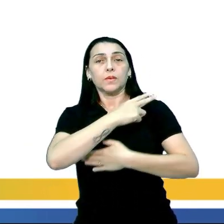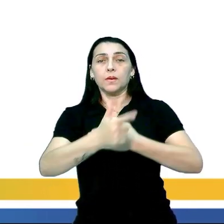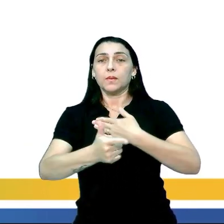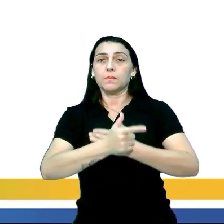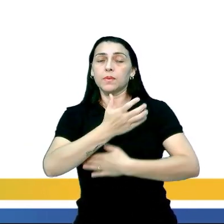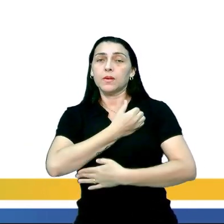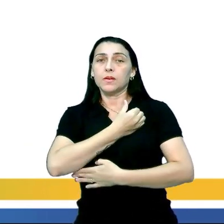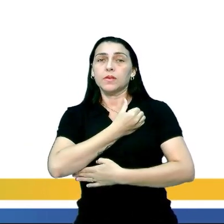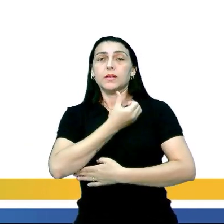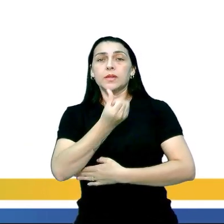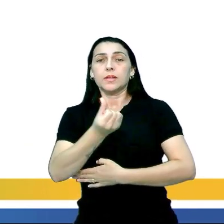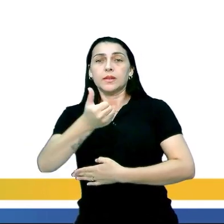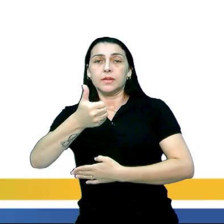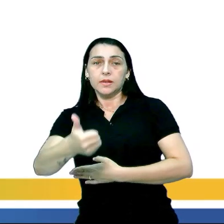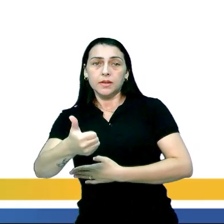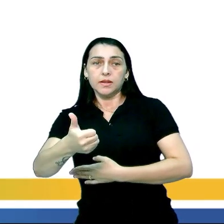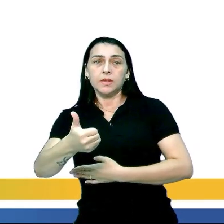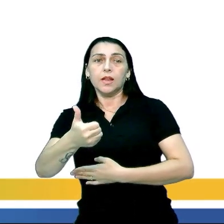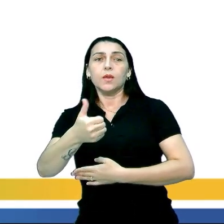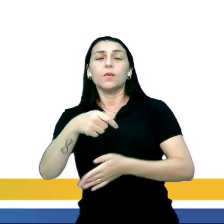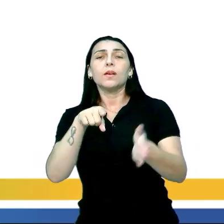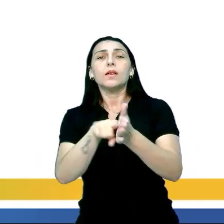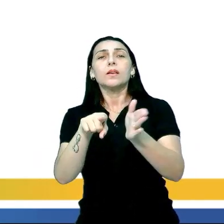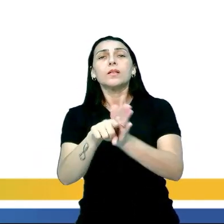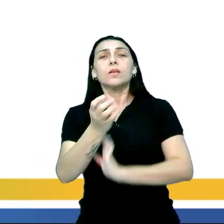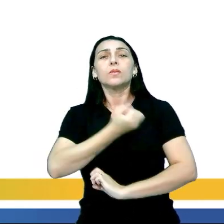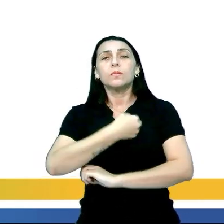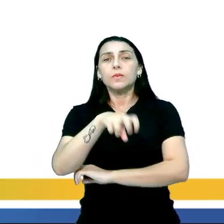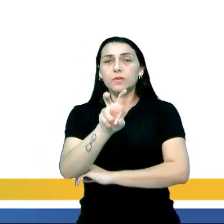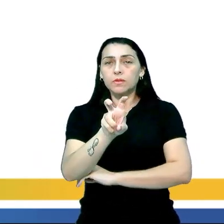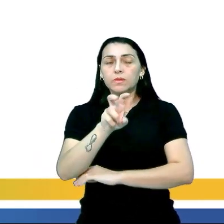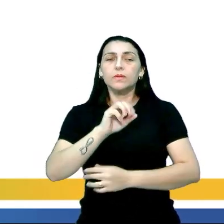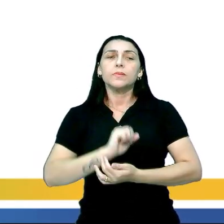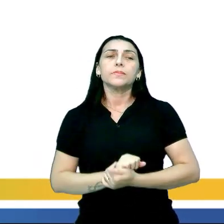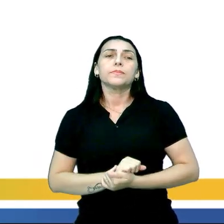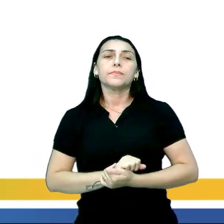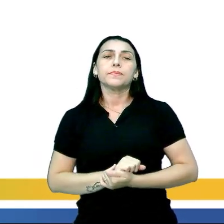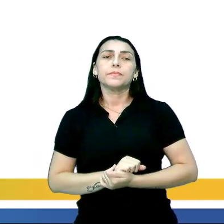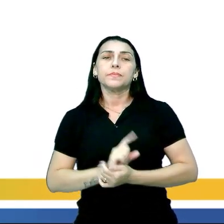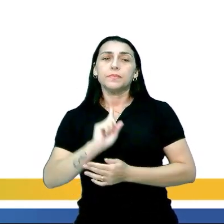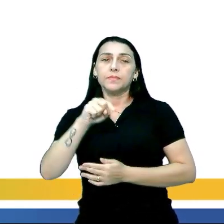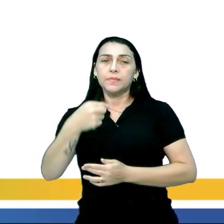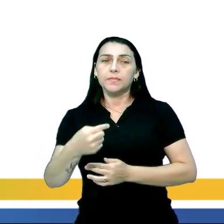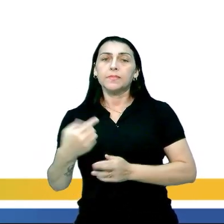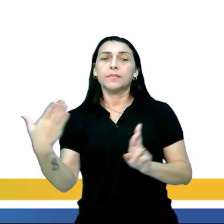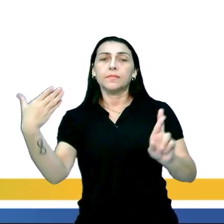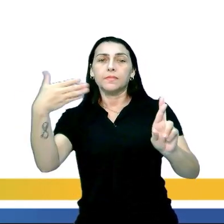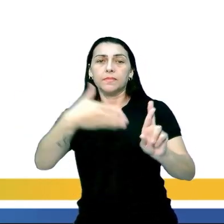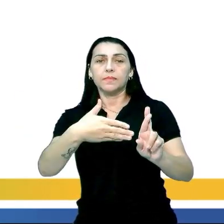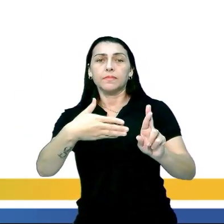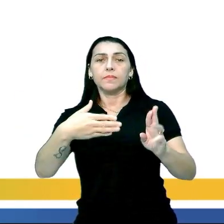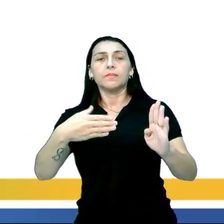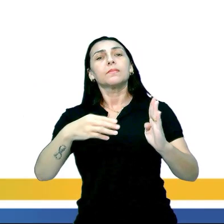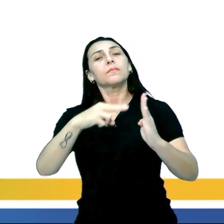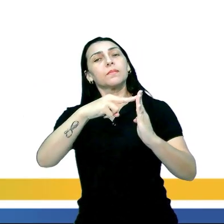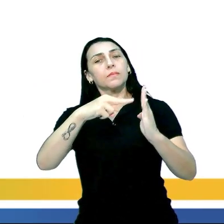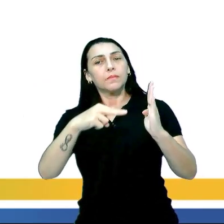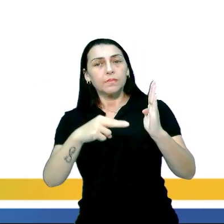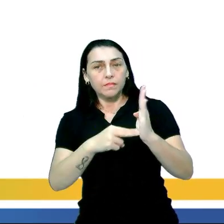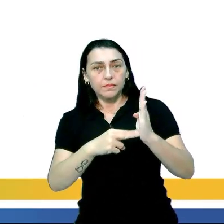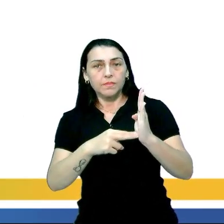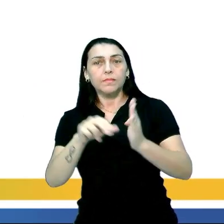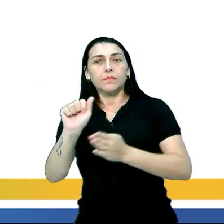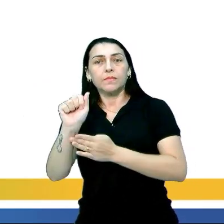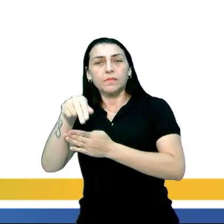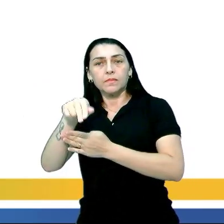É a questão 5, está na página 161. A seguir estão representados um